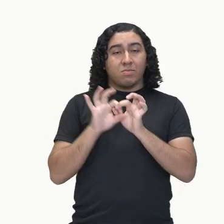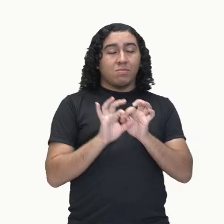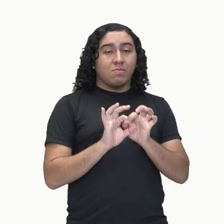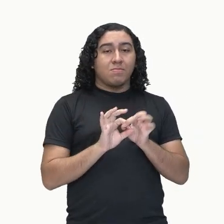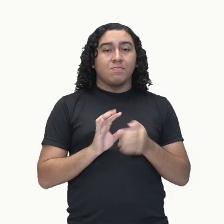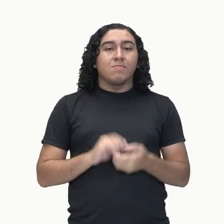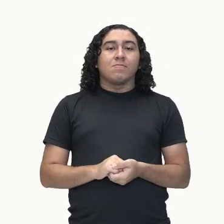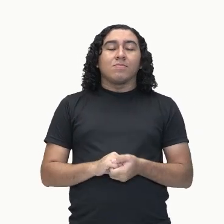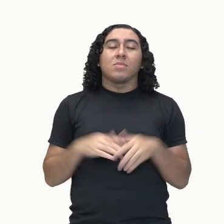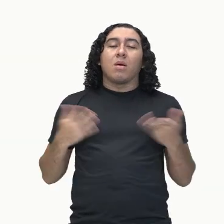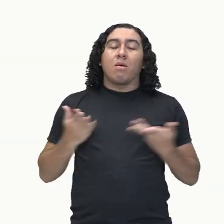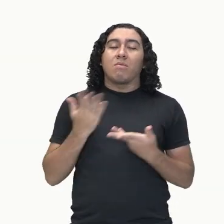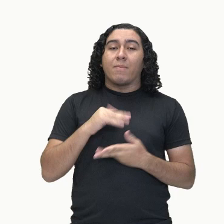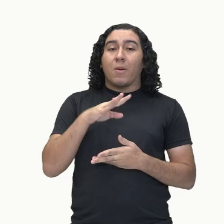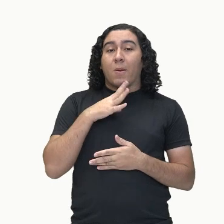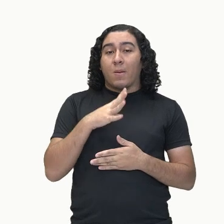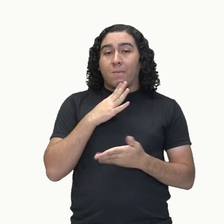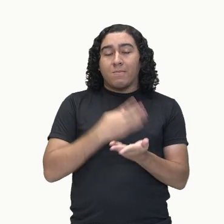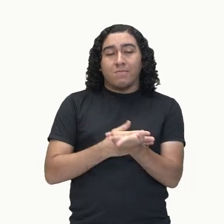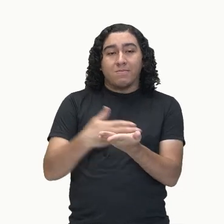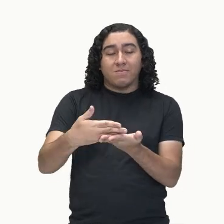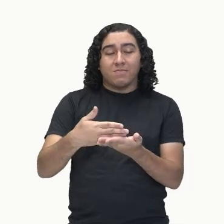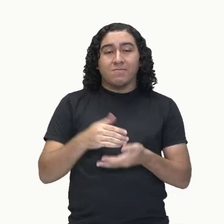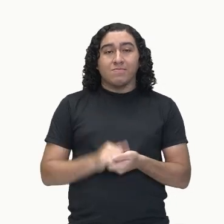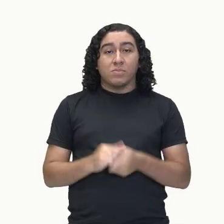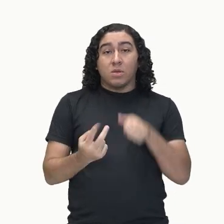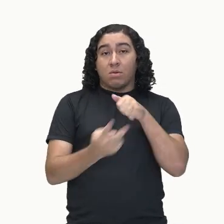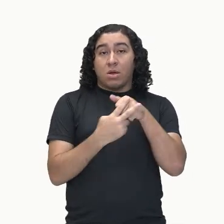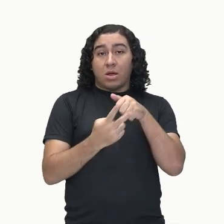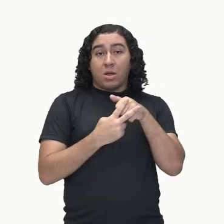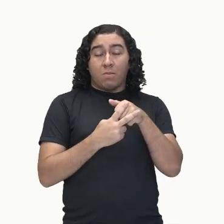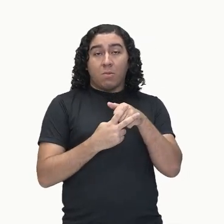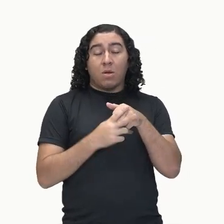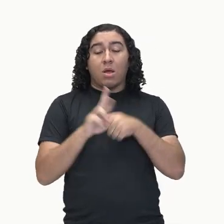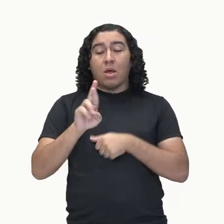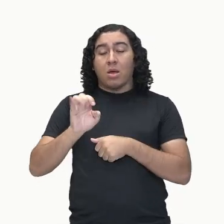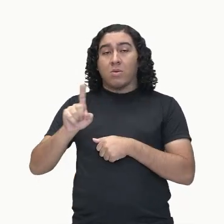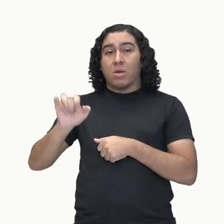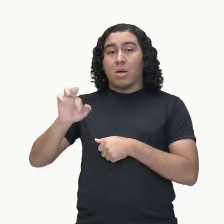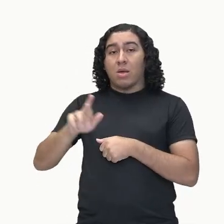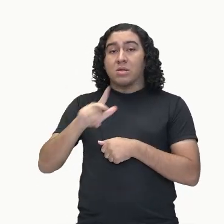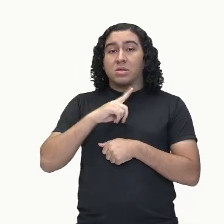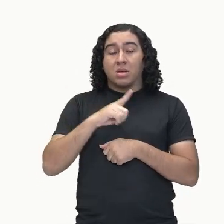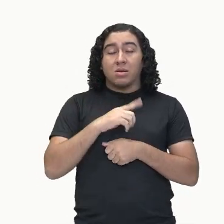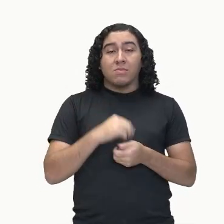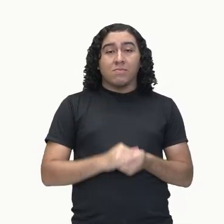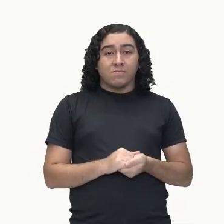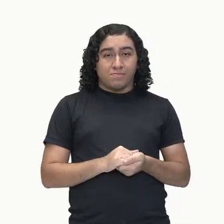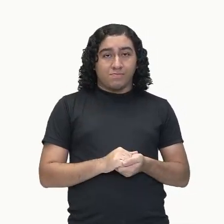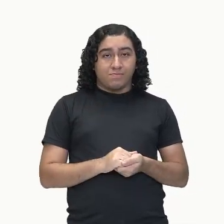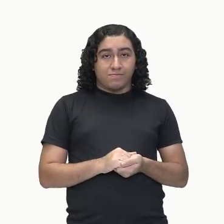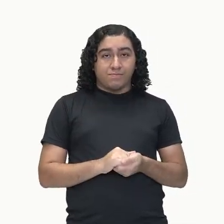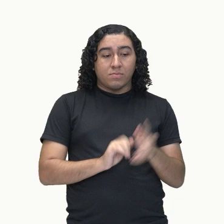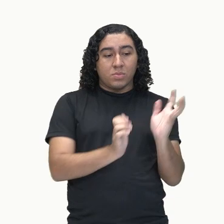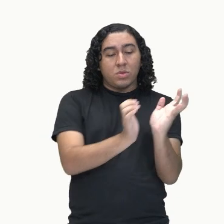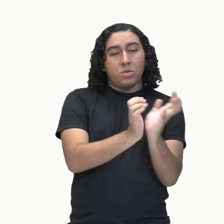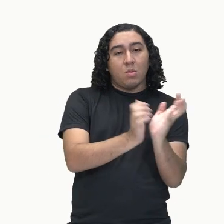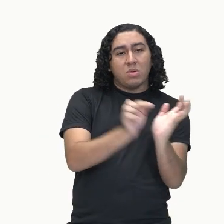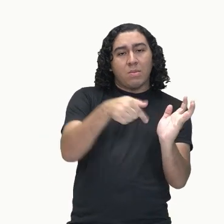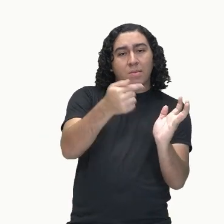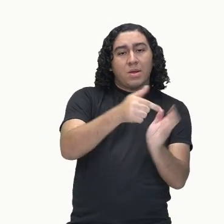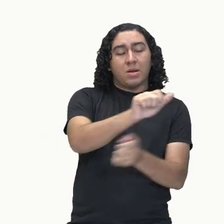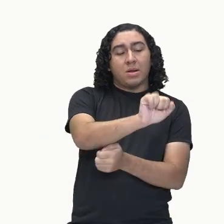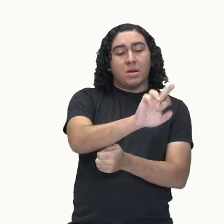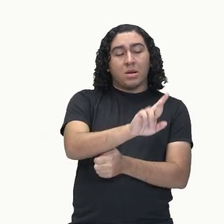bem vamos então começar com os verbos regulares Vamos trabalhar os verbos na primeira conjugação